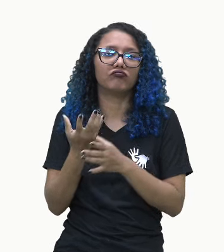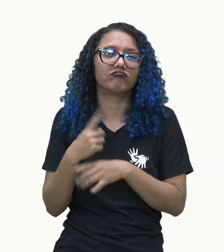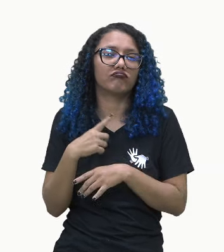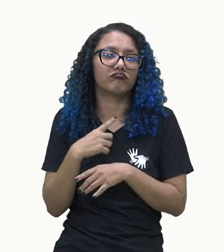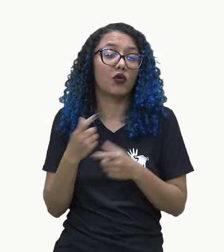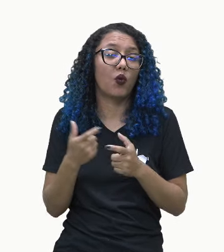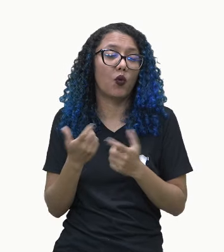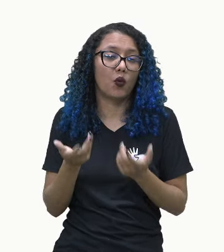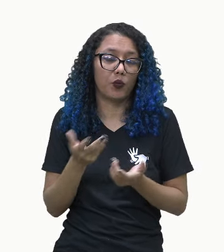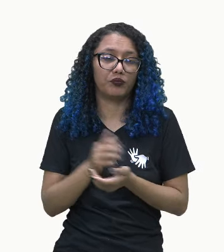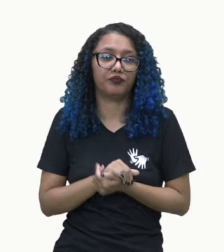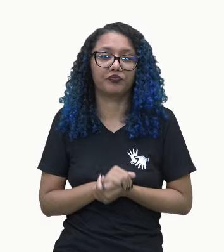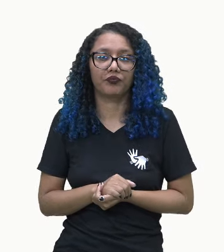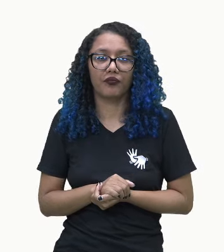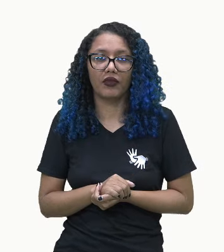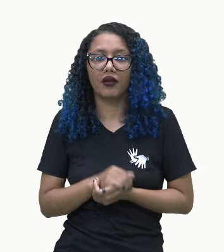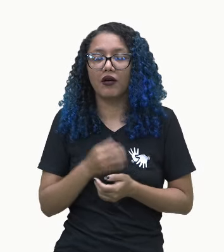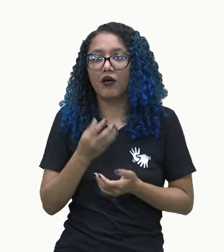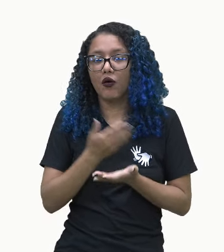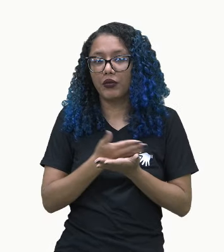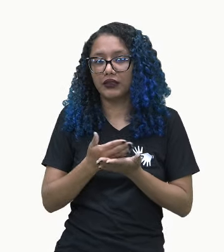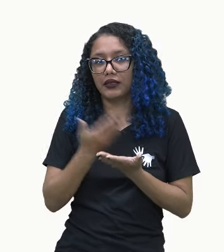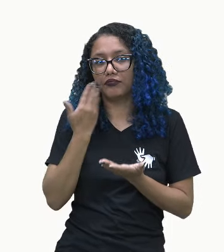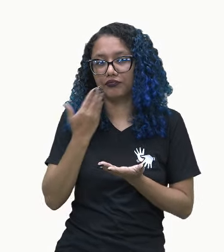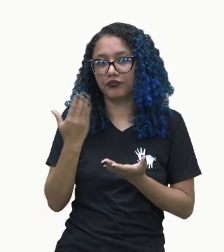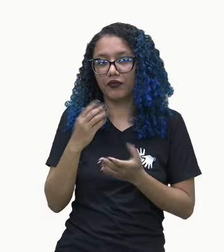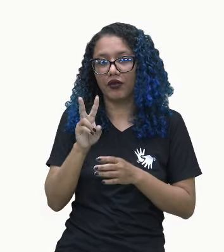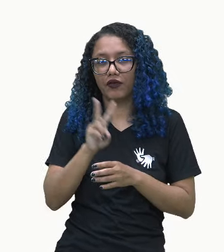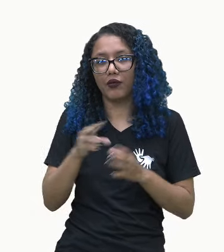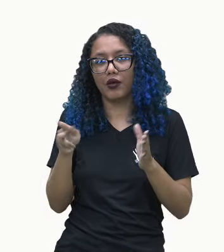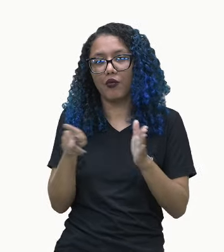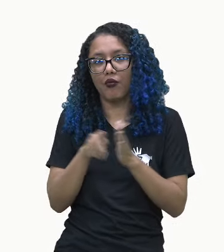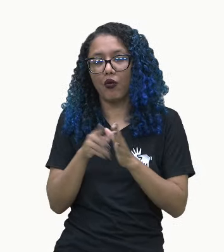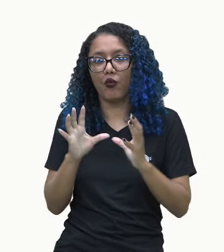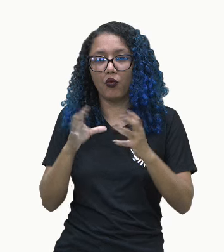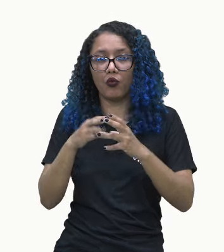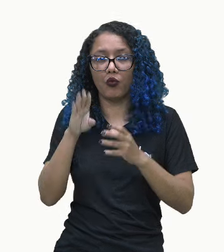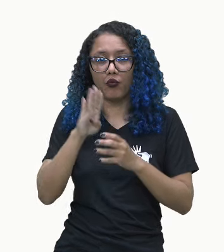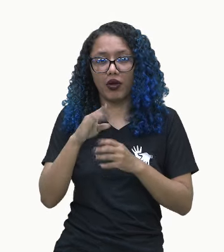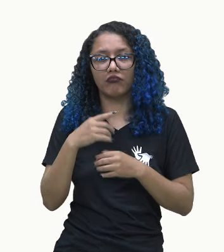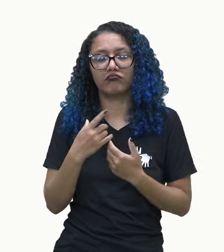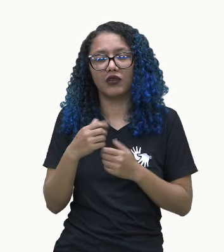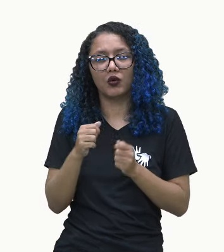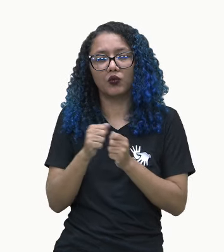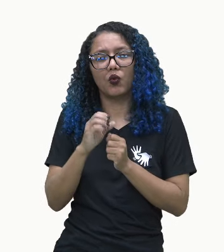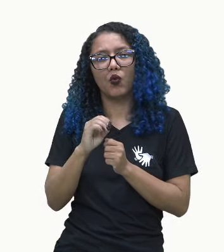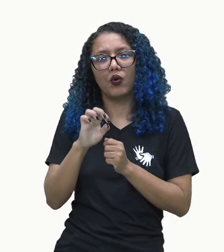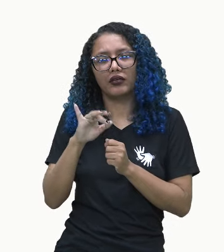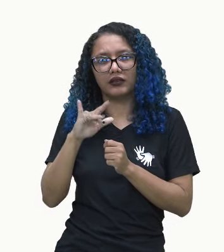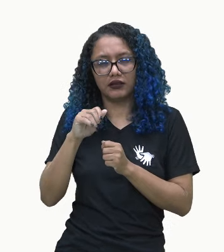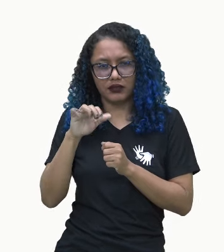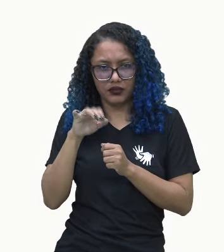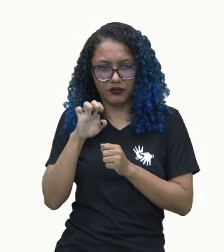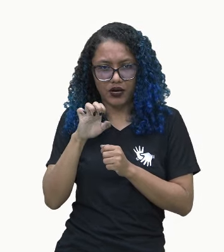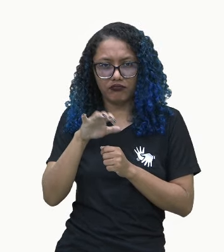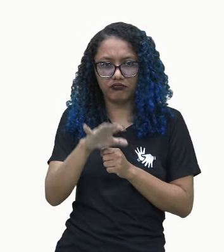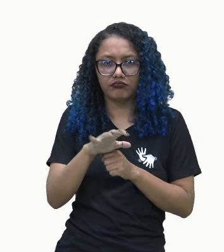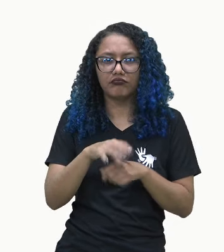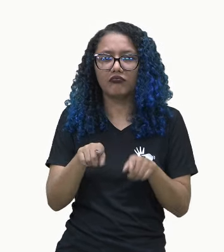pelas vitaminas do complexo B, que atuam ali como coenzimas, ativadoras do aproveitamento